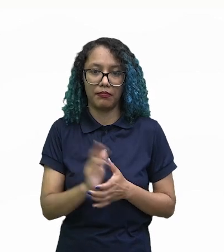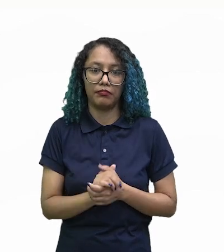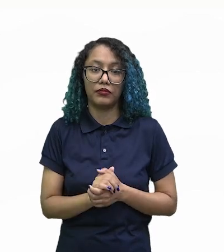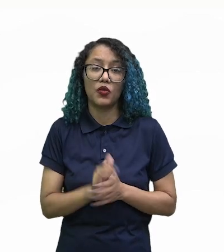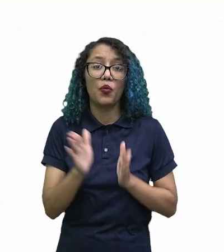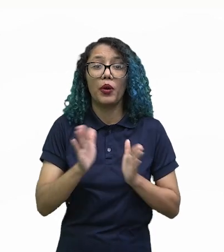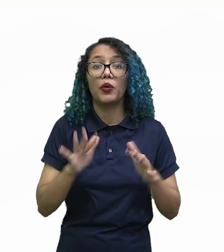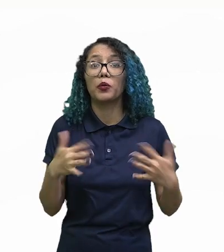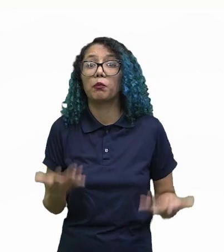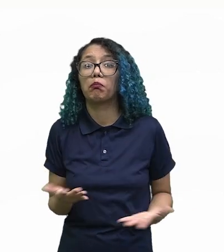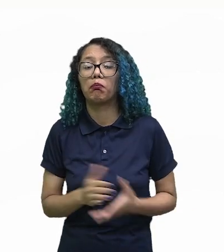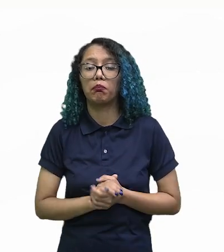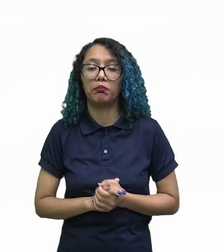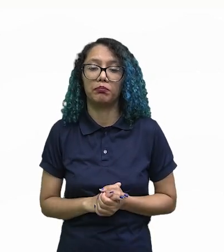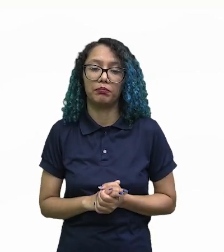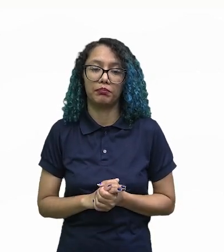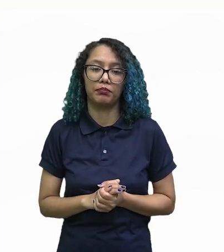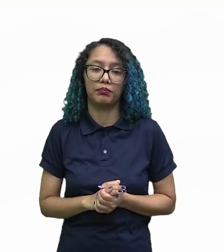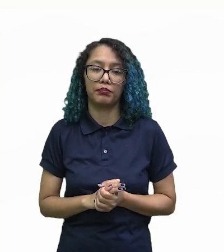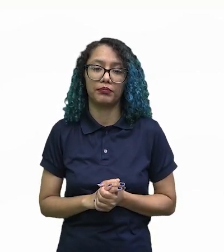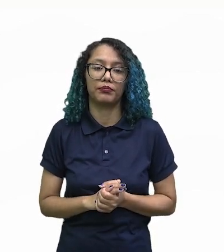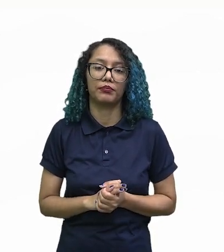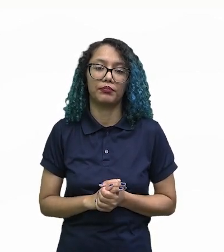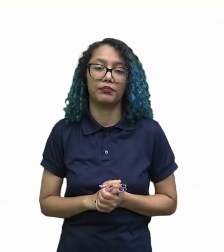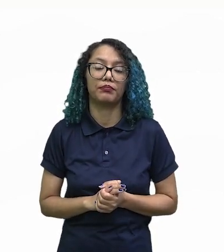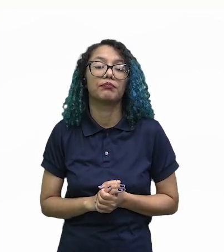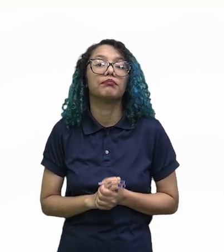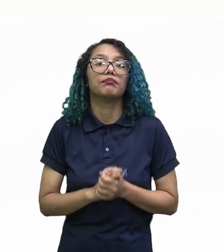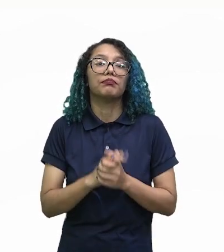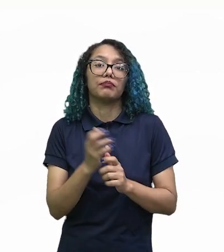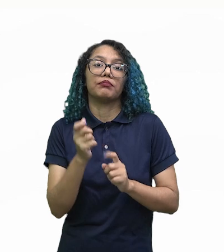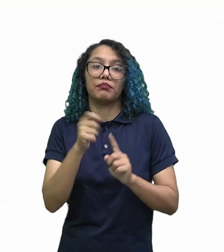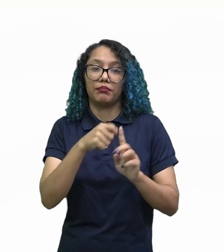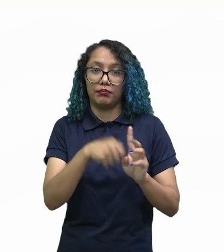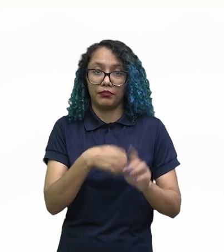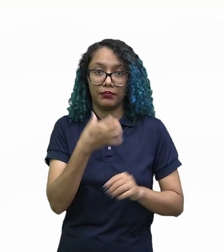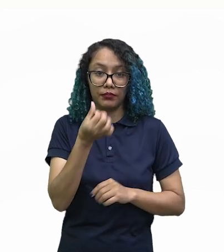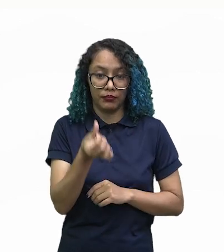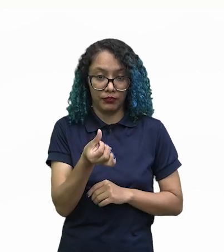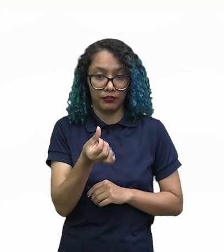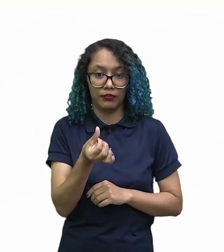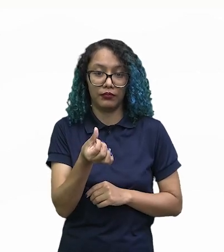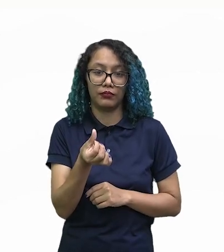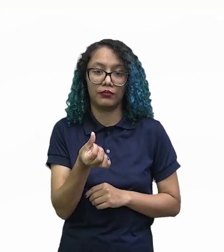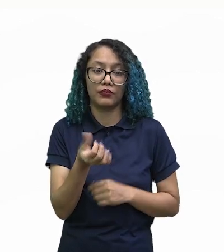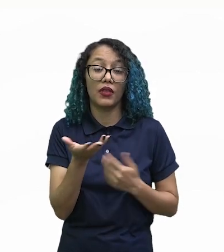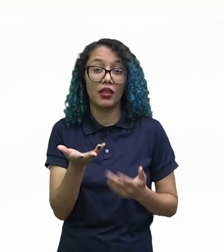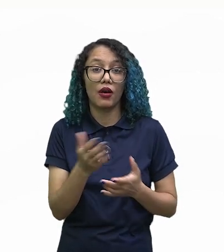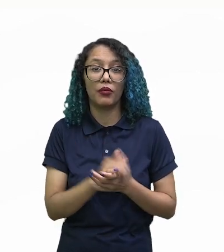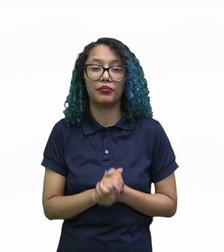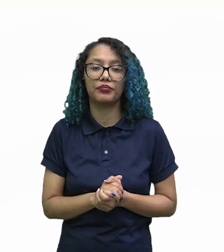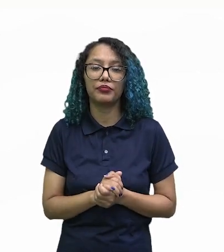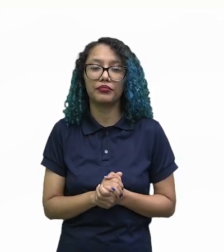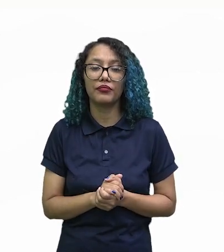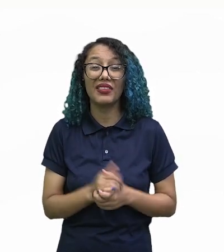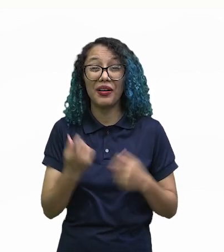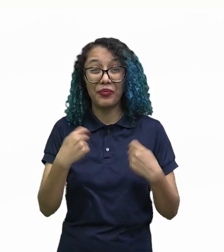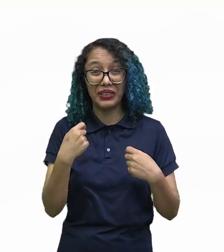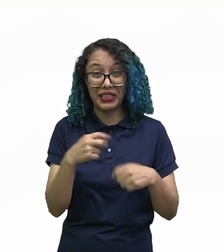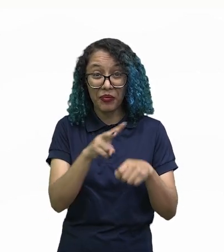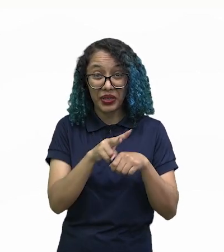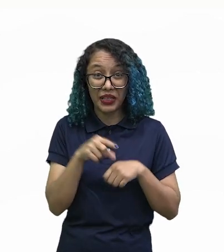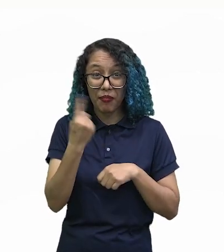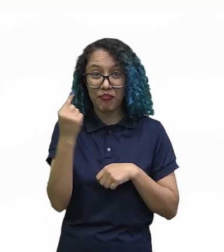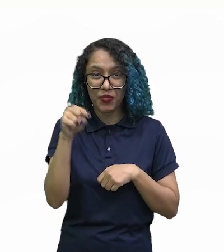qual tempo? Durante um tempo de 6 meses. Então, percebe que a pessoa precisou de R$1.000, o cartão